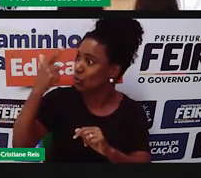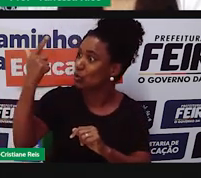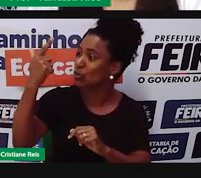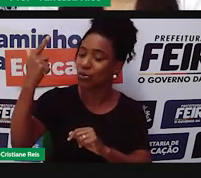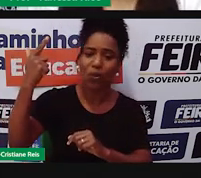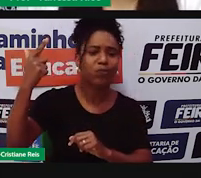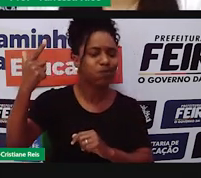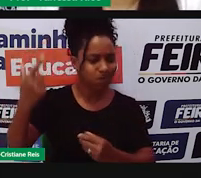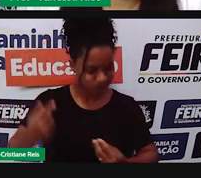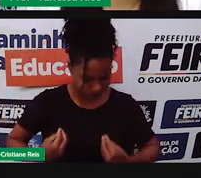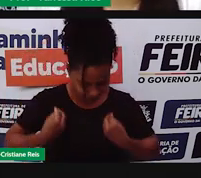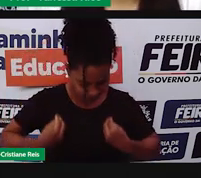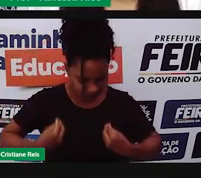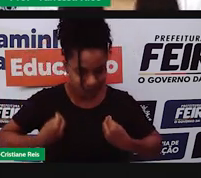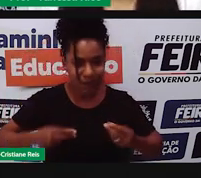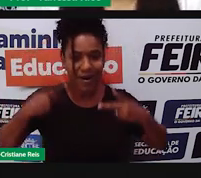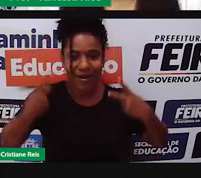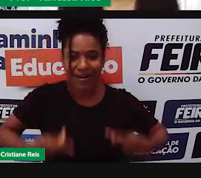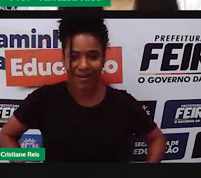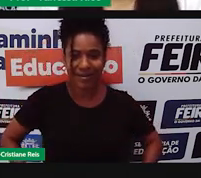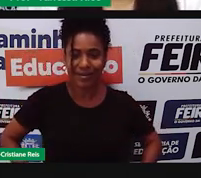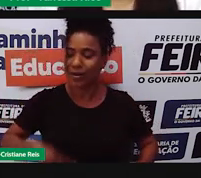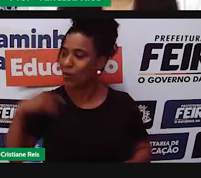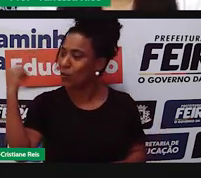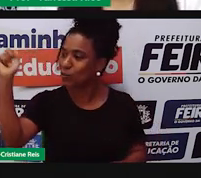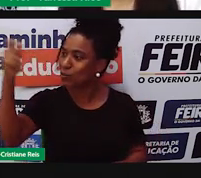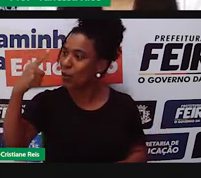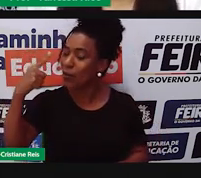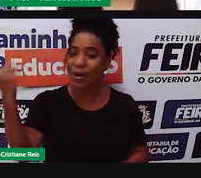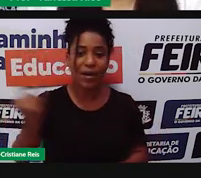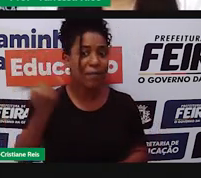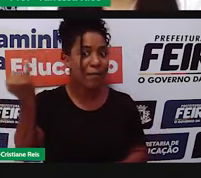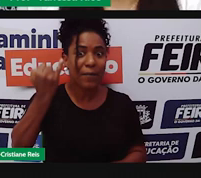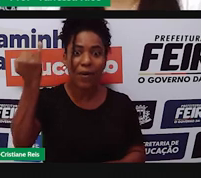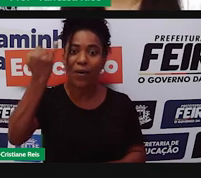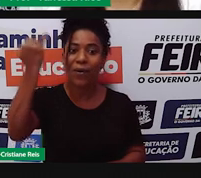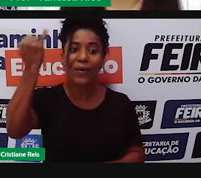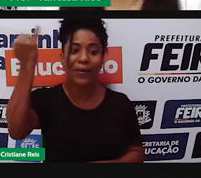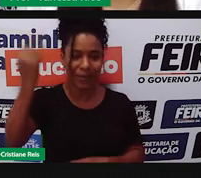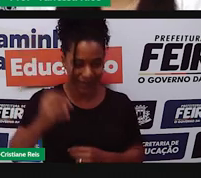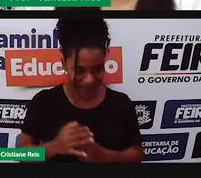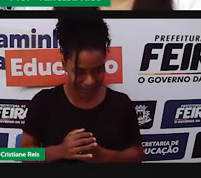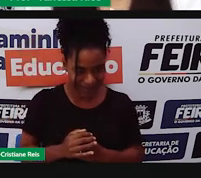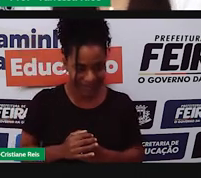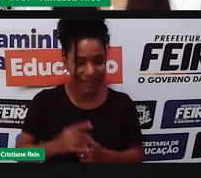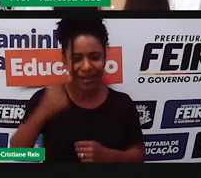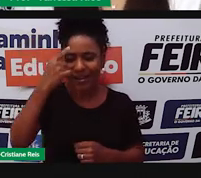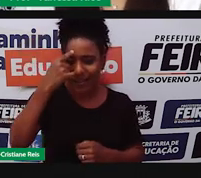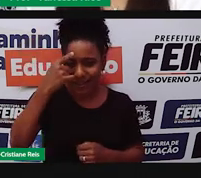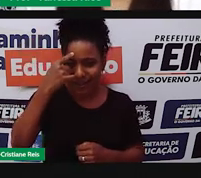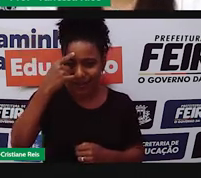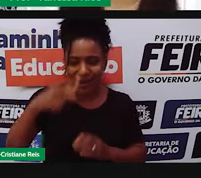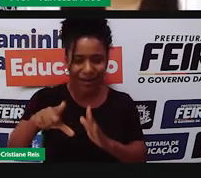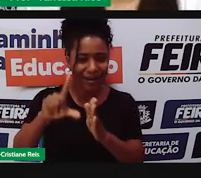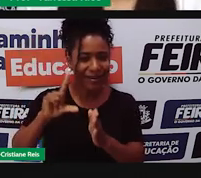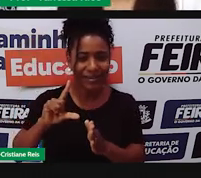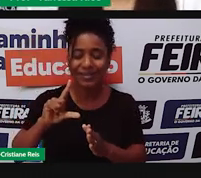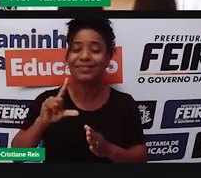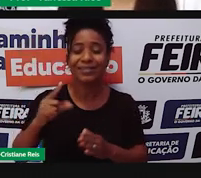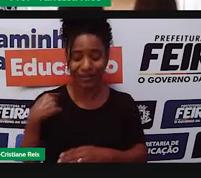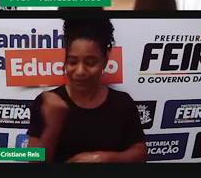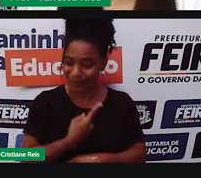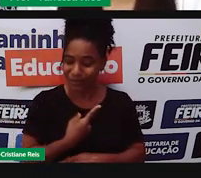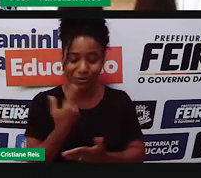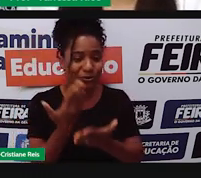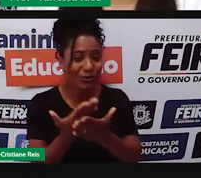Sol para o ser humano. A gente já vem estudando aí, né, sobre o Sol, sobre o quanto ele é importante